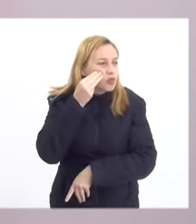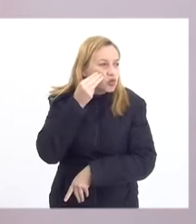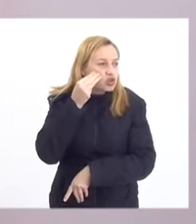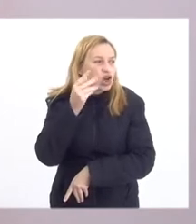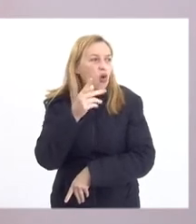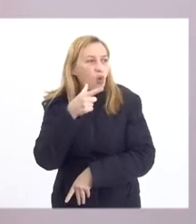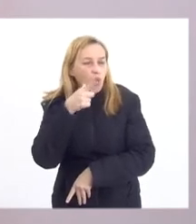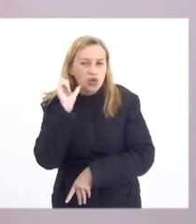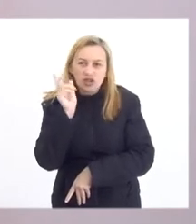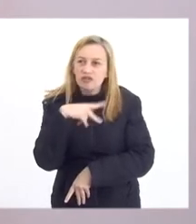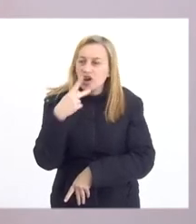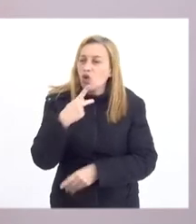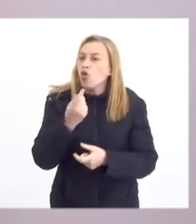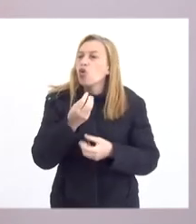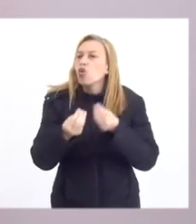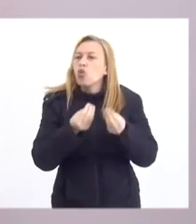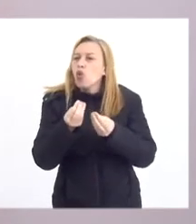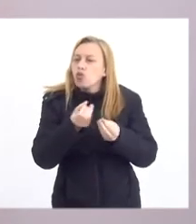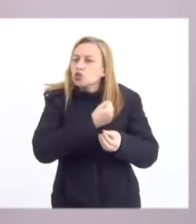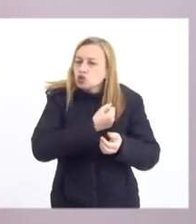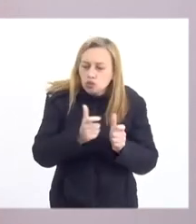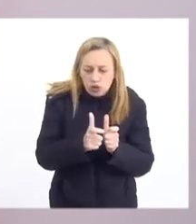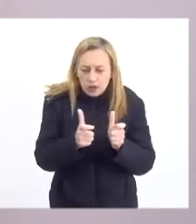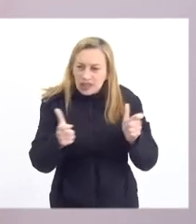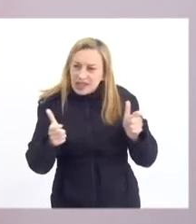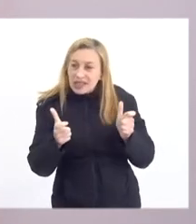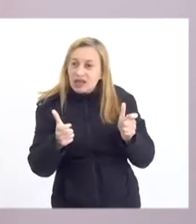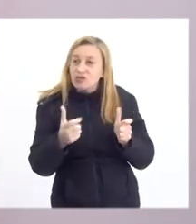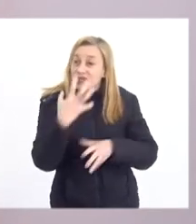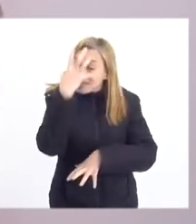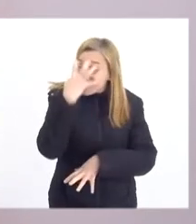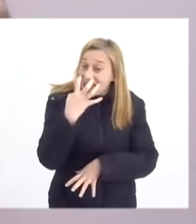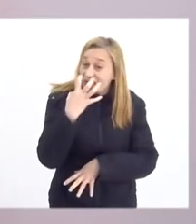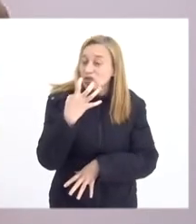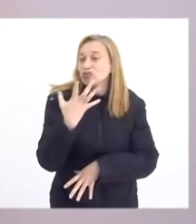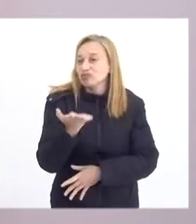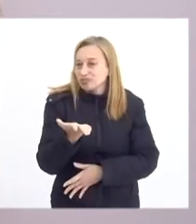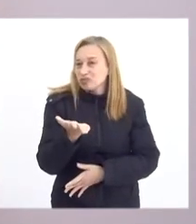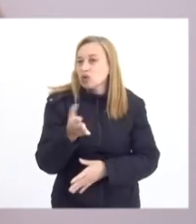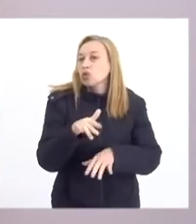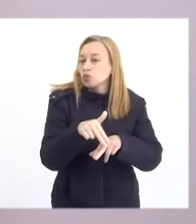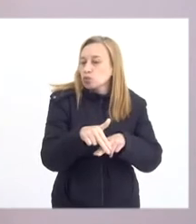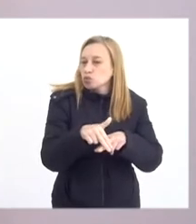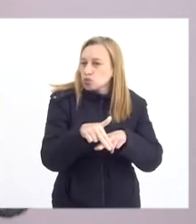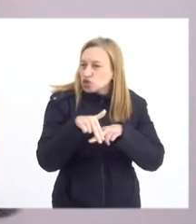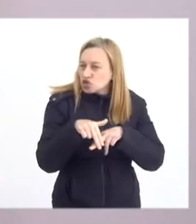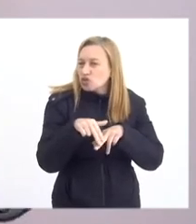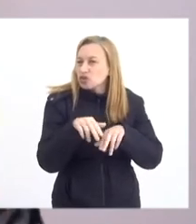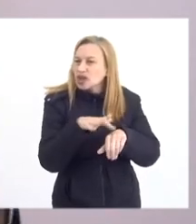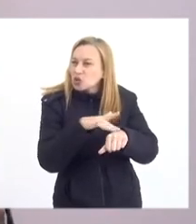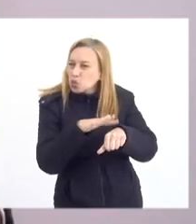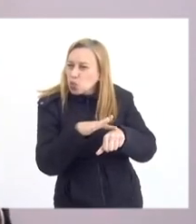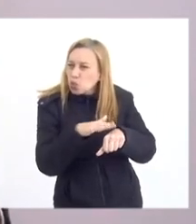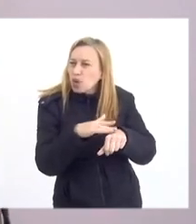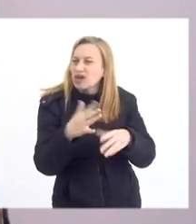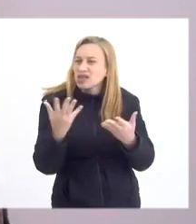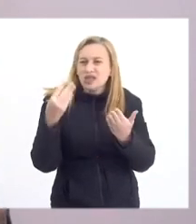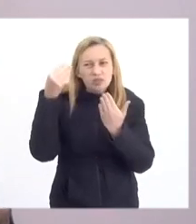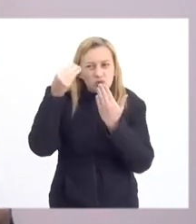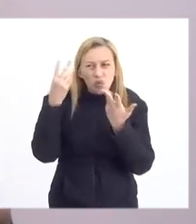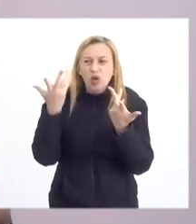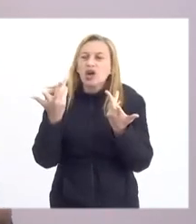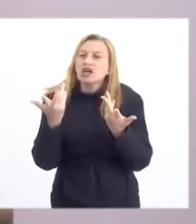debate, como cresceu gravemente por conta desse adoecimento psicológico da